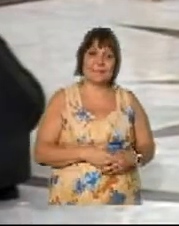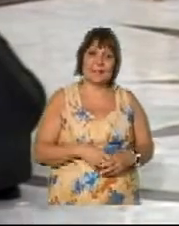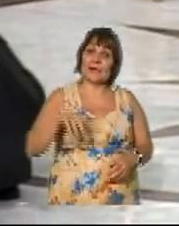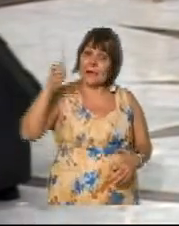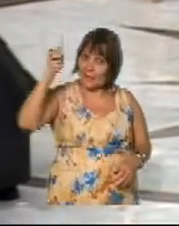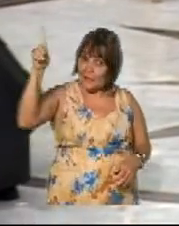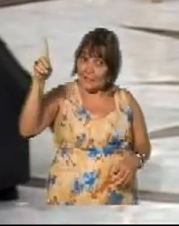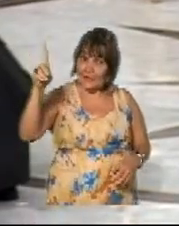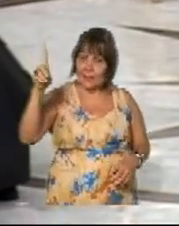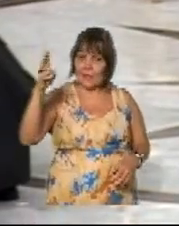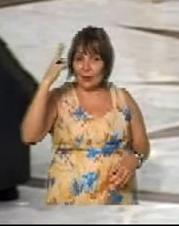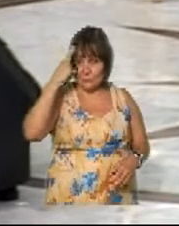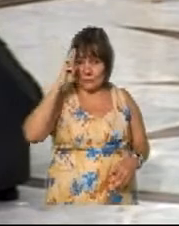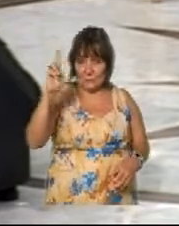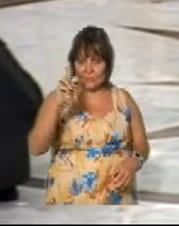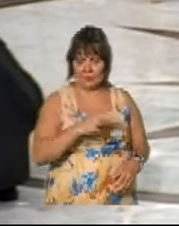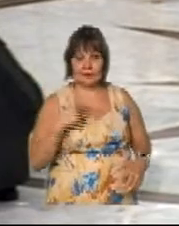Ele é o dono das nossas vidas.